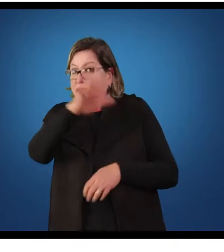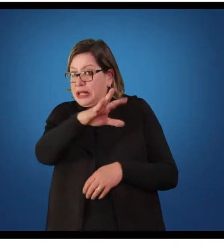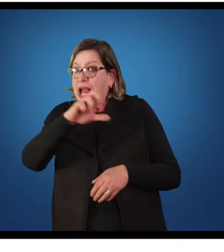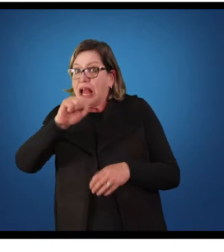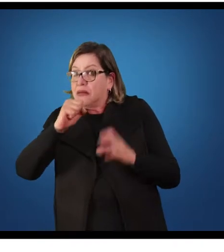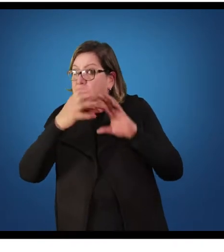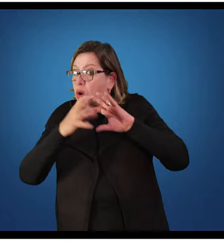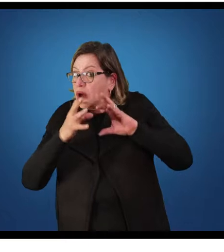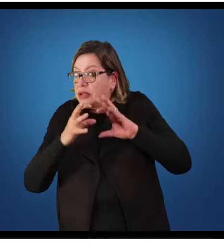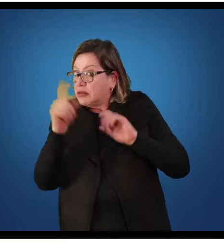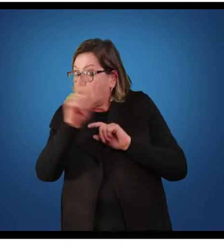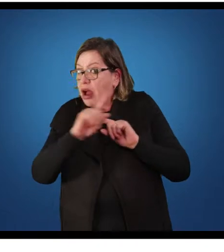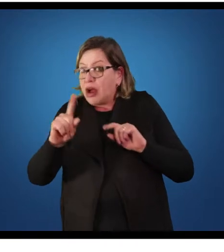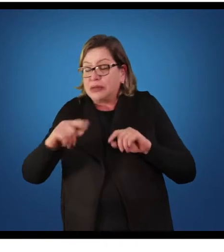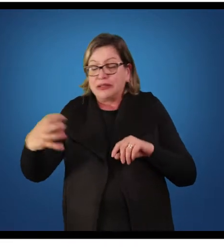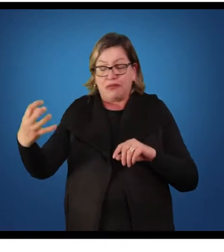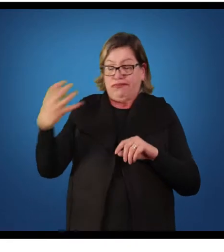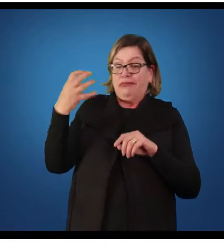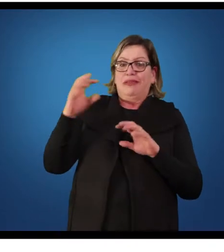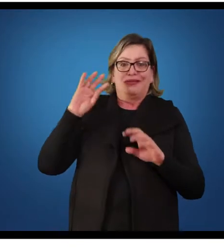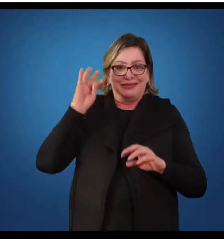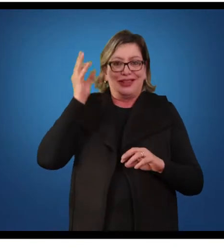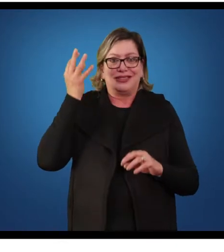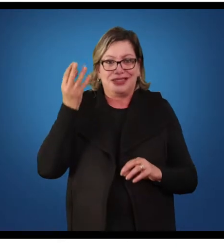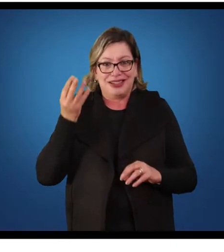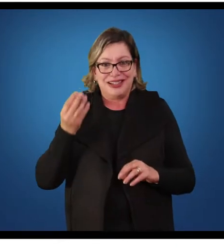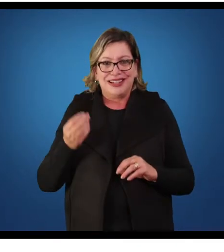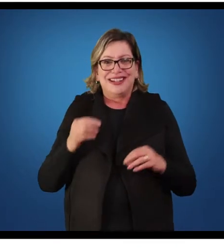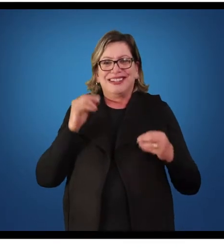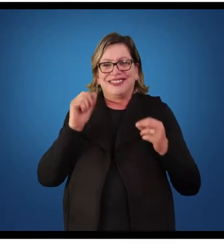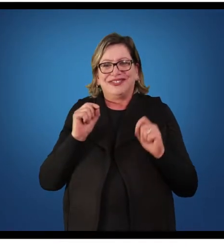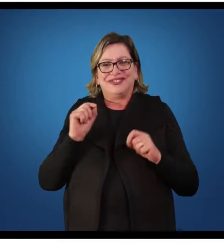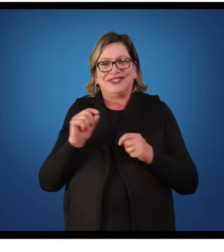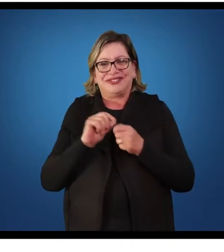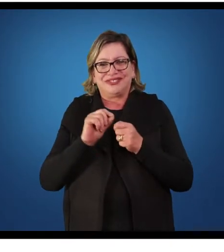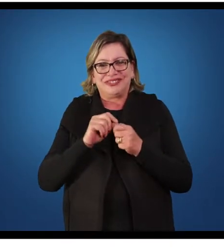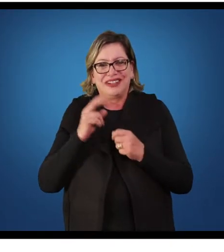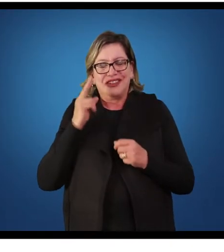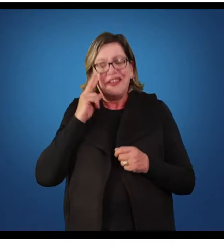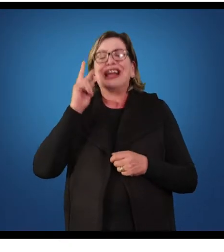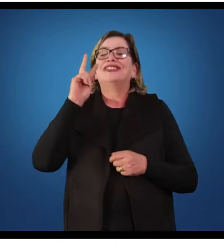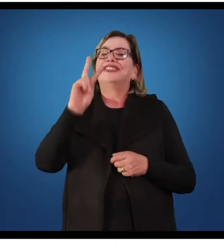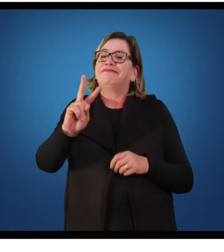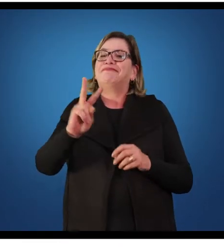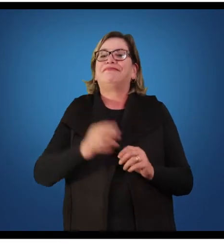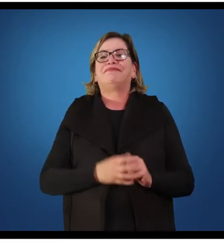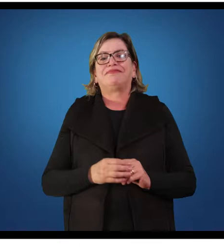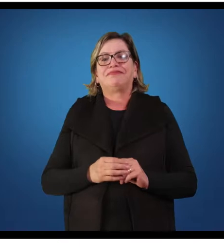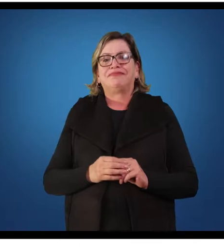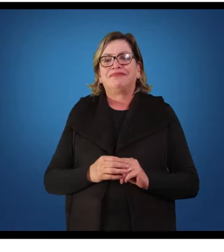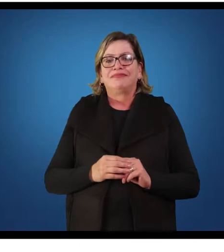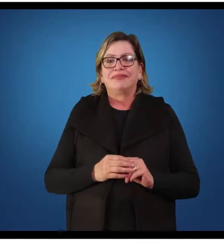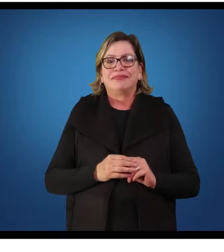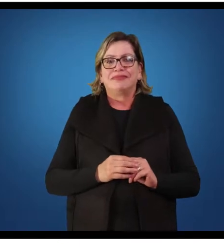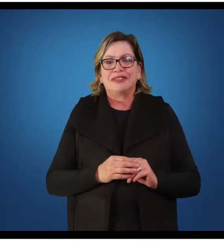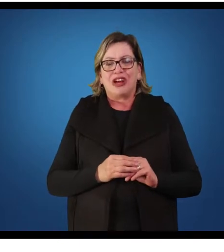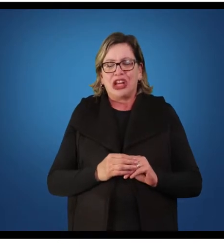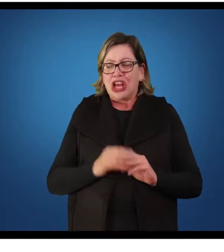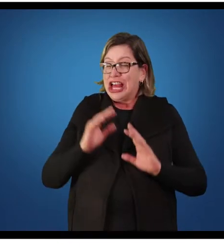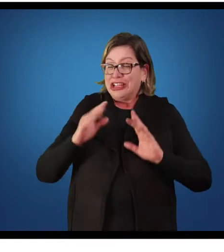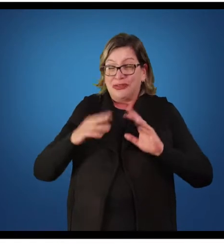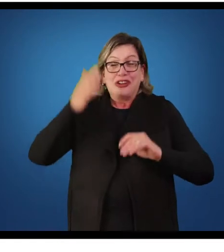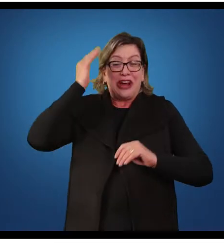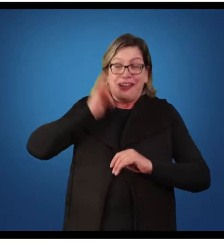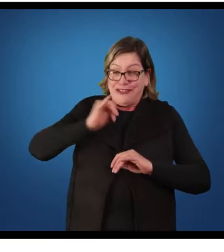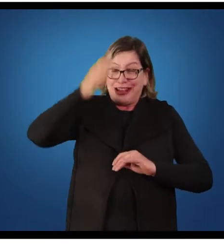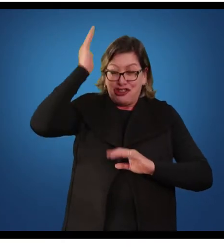de quem estiver vindo. Né? Entendido? Vai. A hora que eu falar, já muvuca de todo mundo, tá?